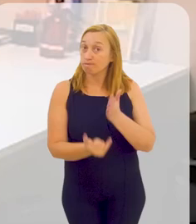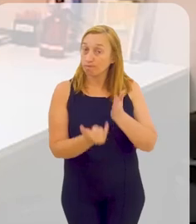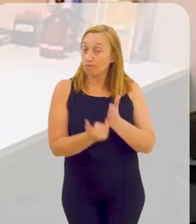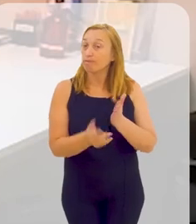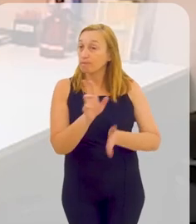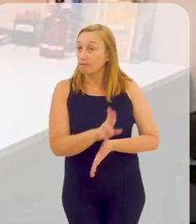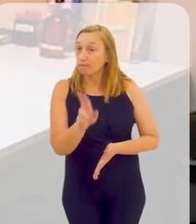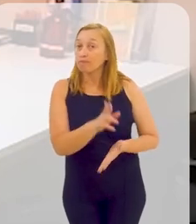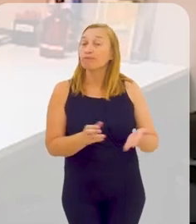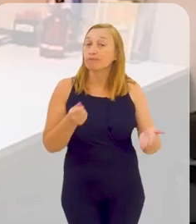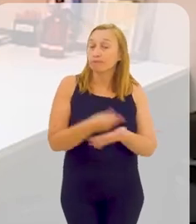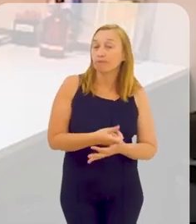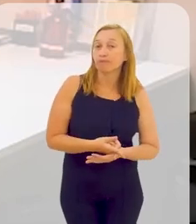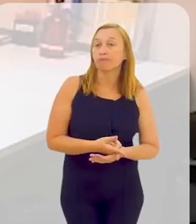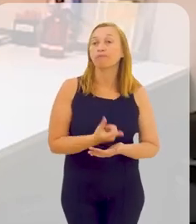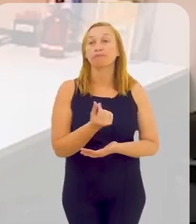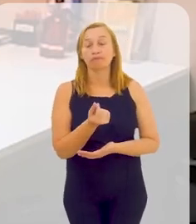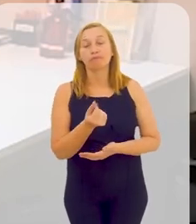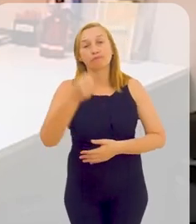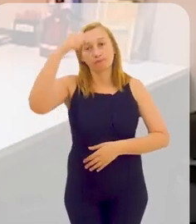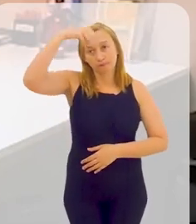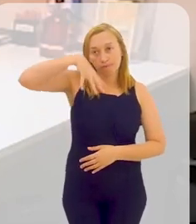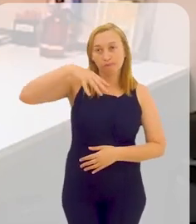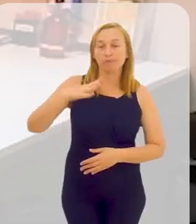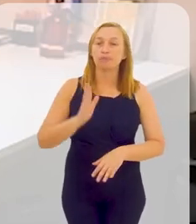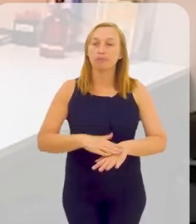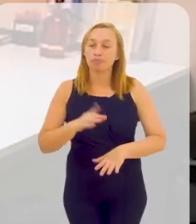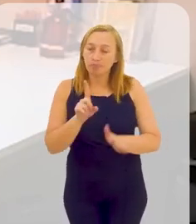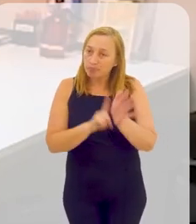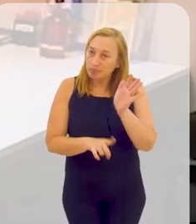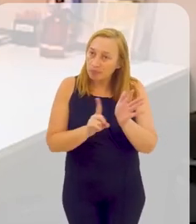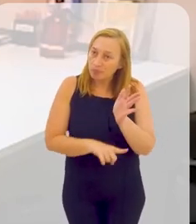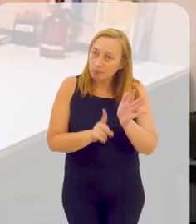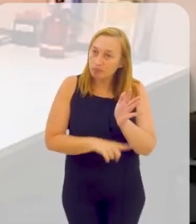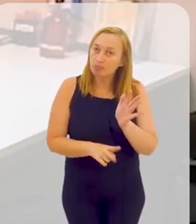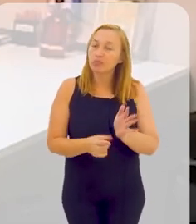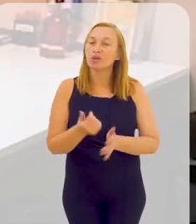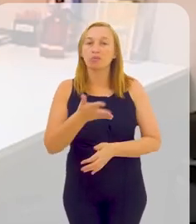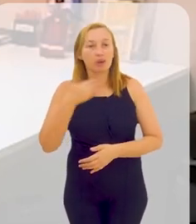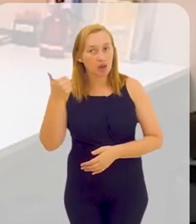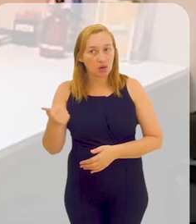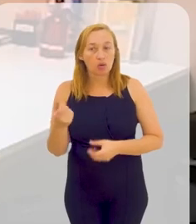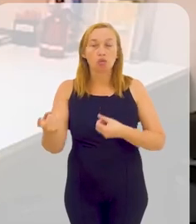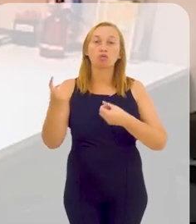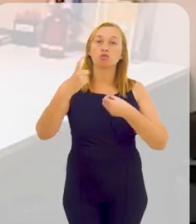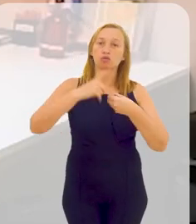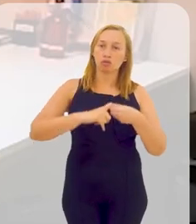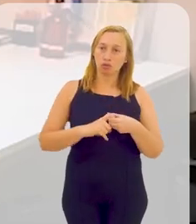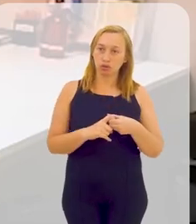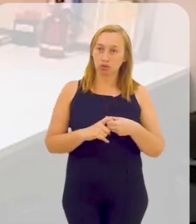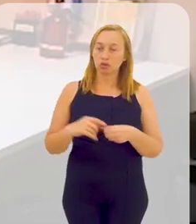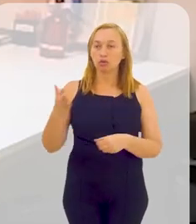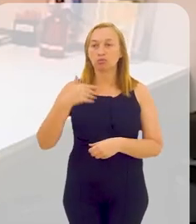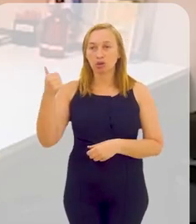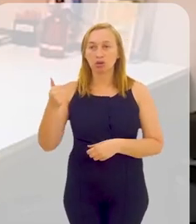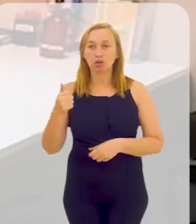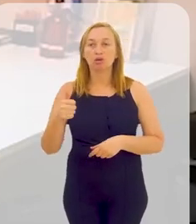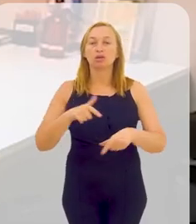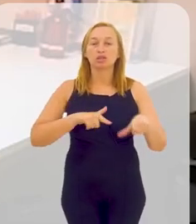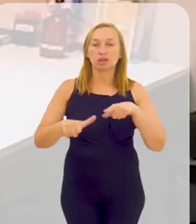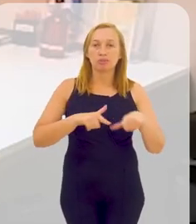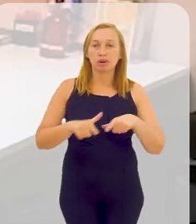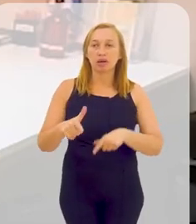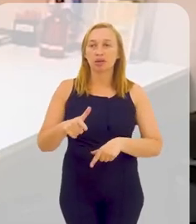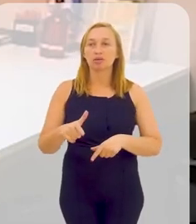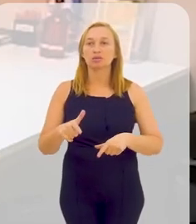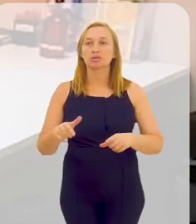nosso imposto que está sendo usado para pagar conta de luz então quanto mais a gente puder reduzir essa conta melhor porque esse dinheiro volta como melhores